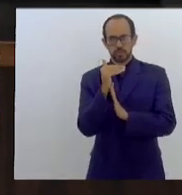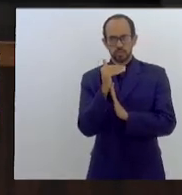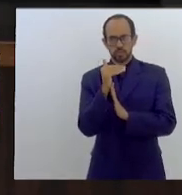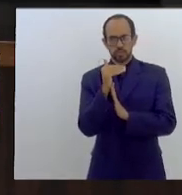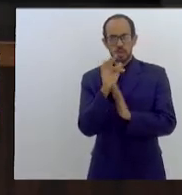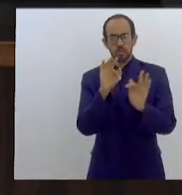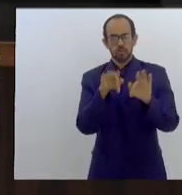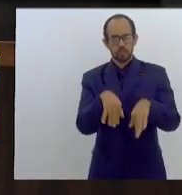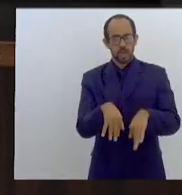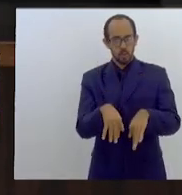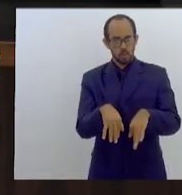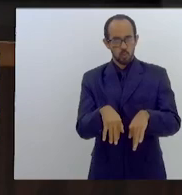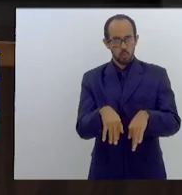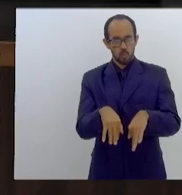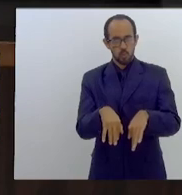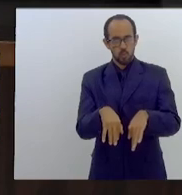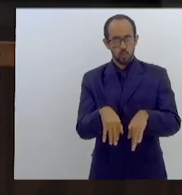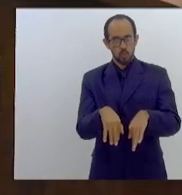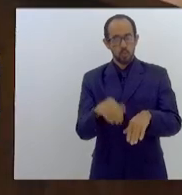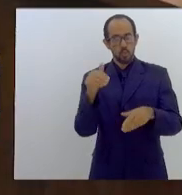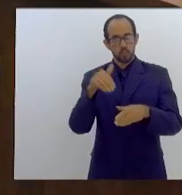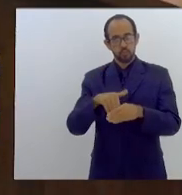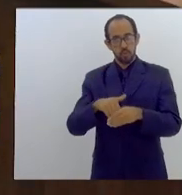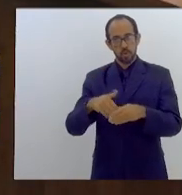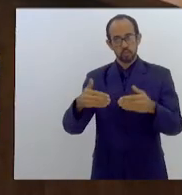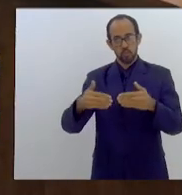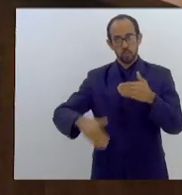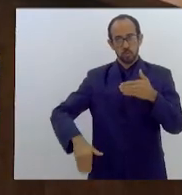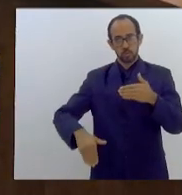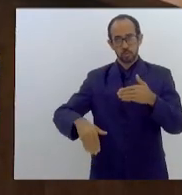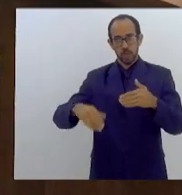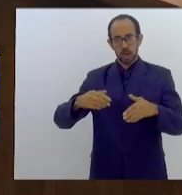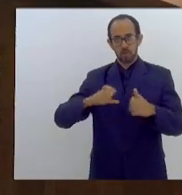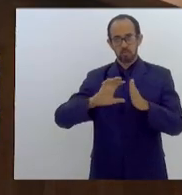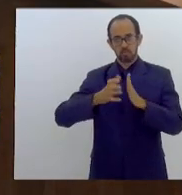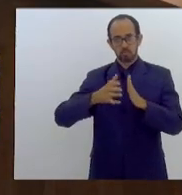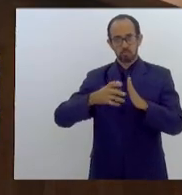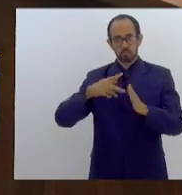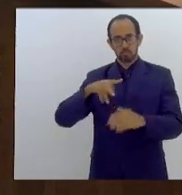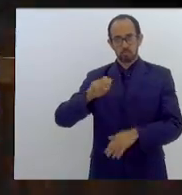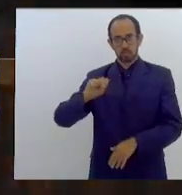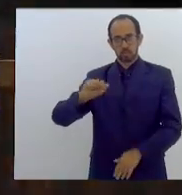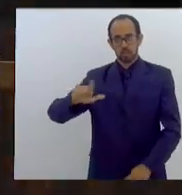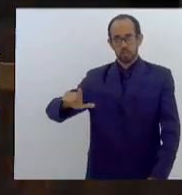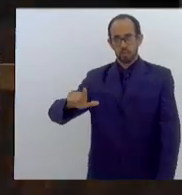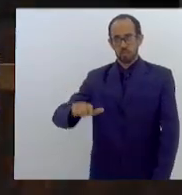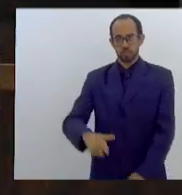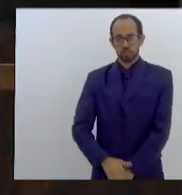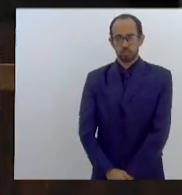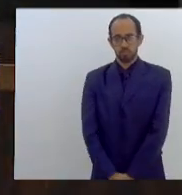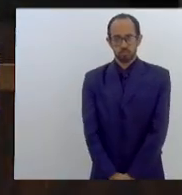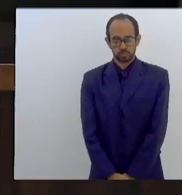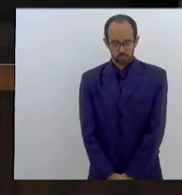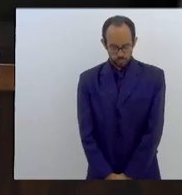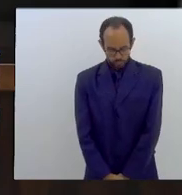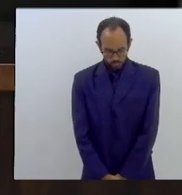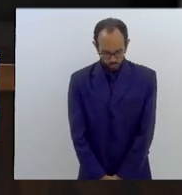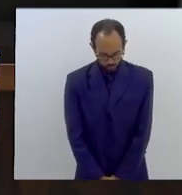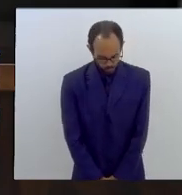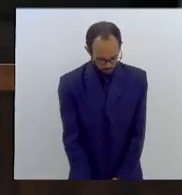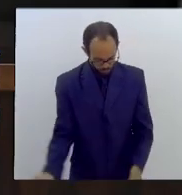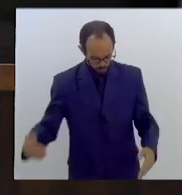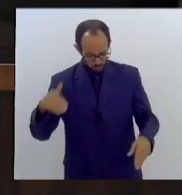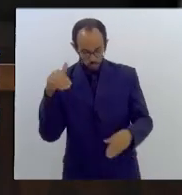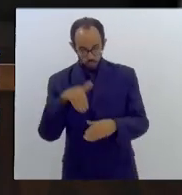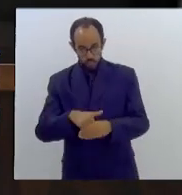Redação final. Com o voto contrário da bancada do PSOL, senhor presidente. Registrado está. Em regime de prioridade